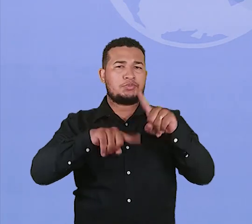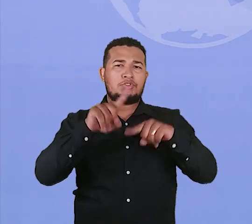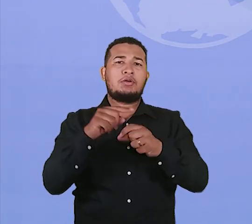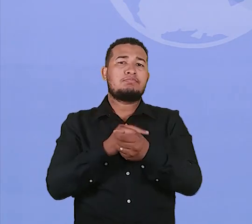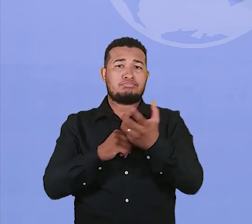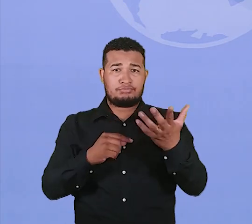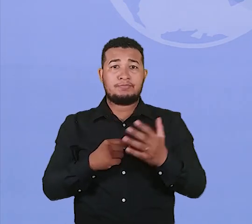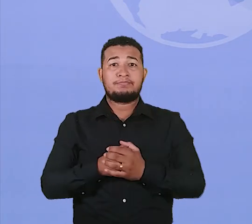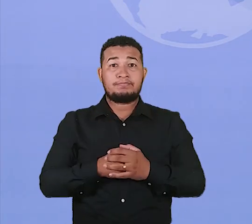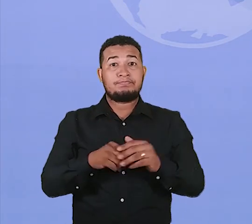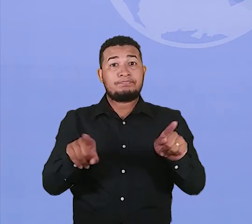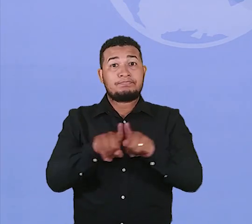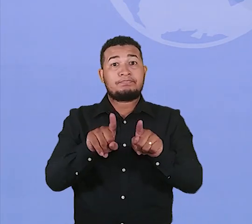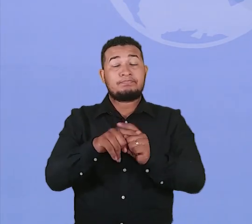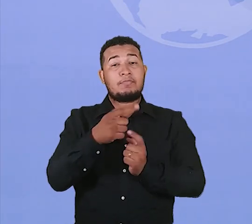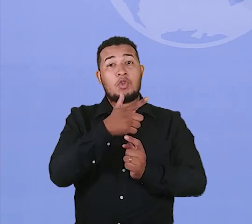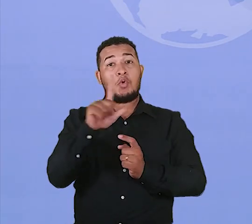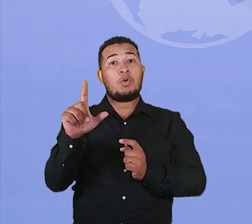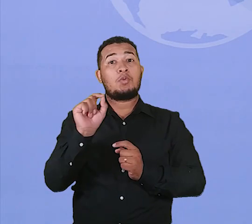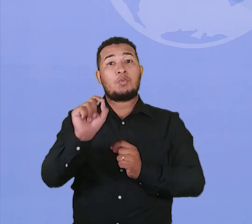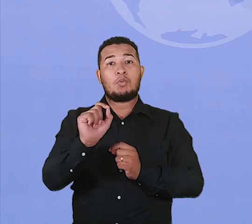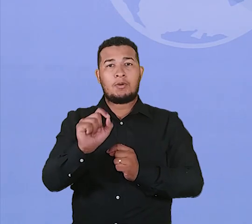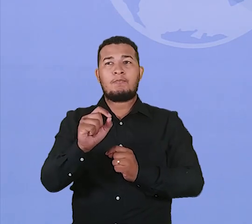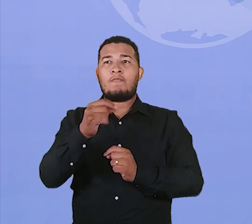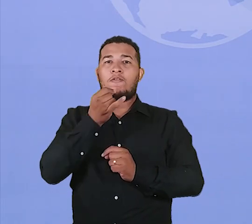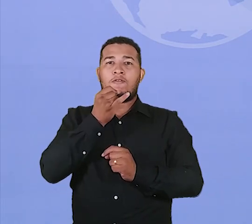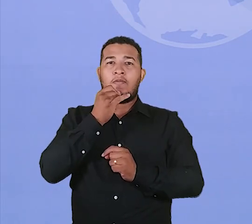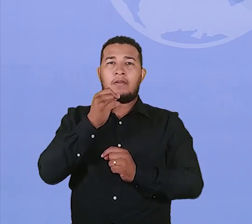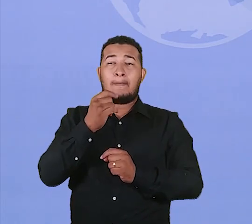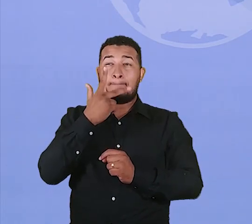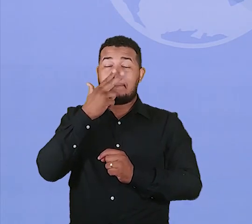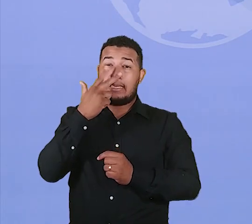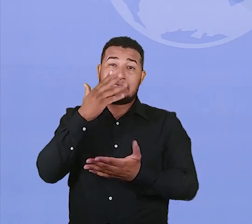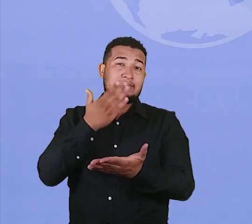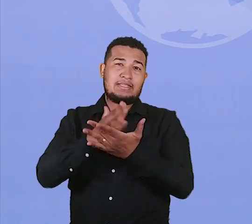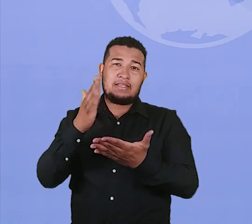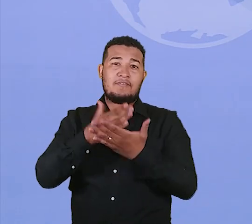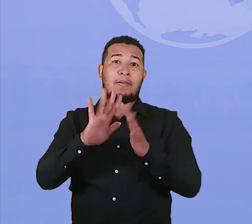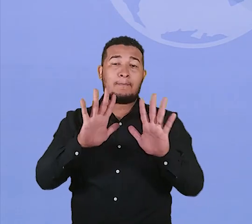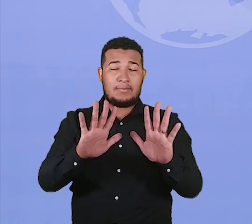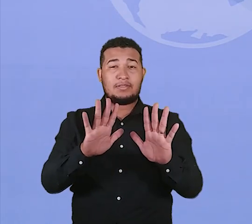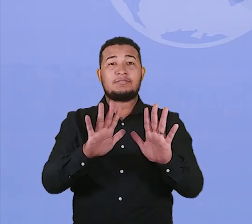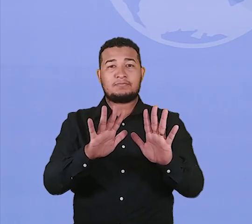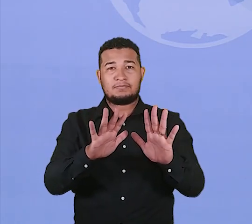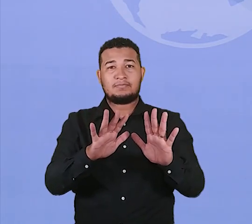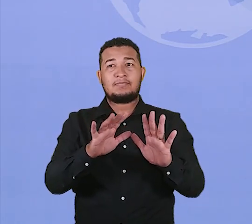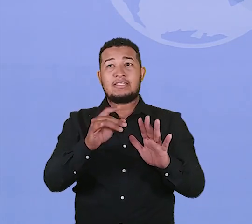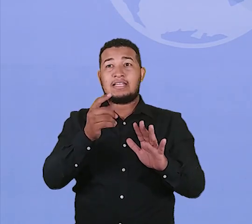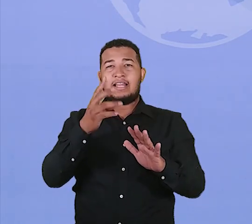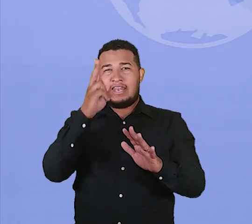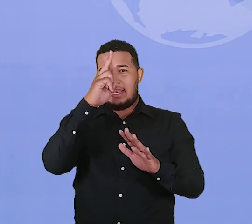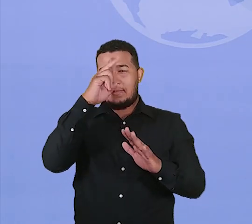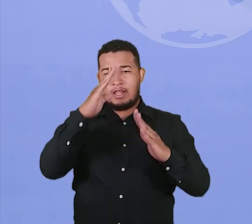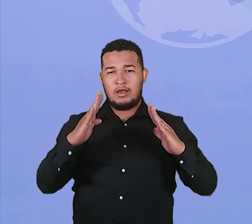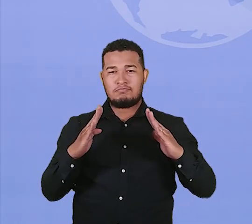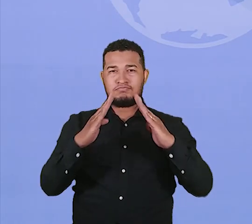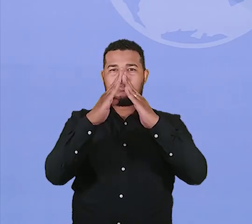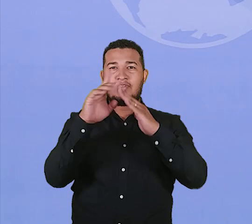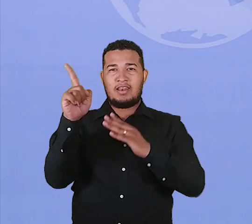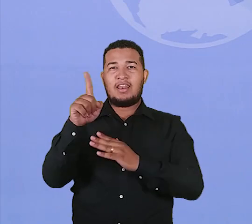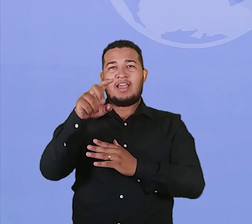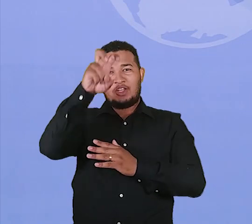o irmão outra coisa também vai aparecer nada a ver mas e as pirâmides do egito